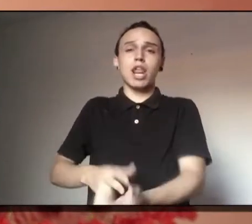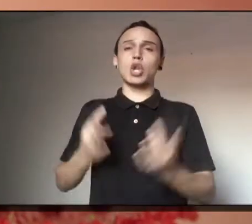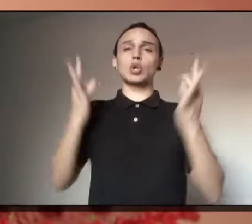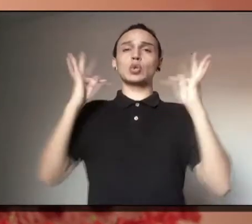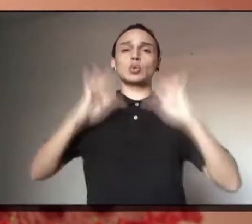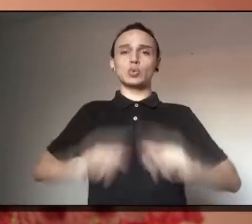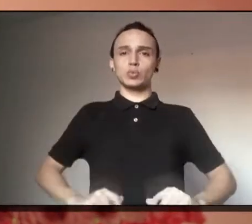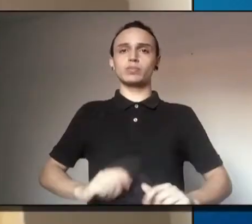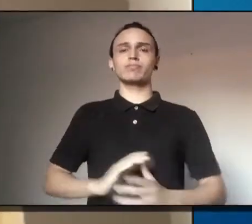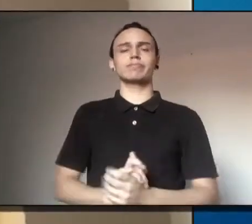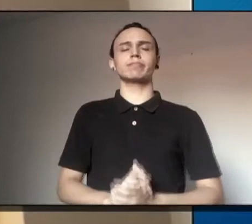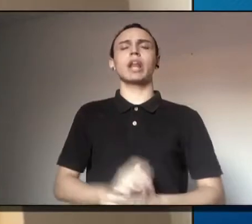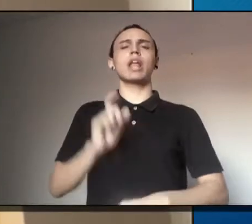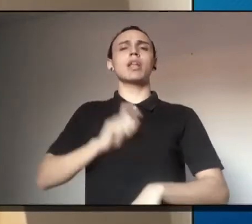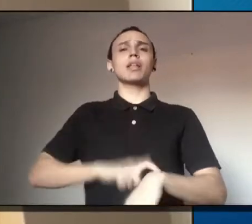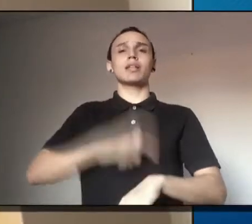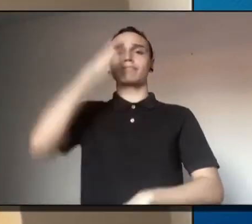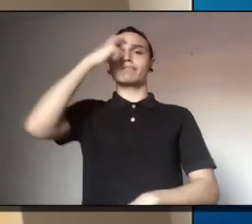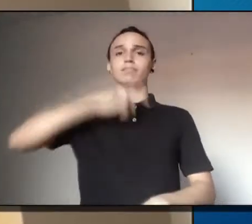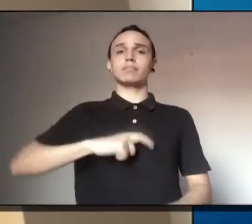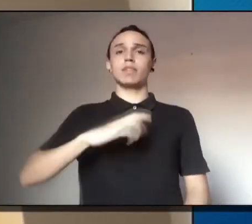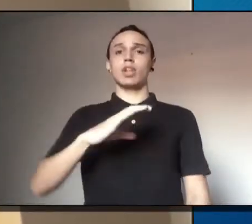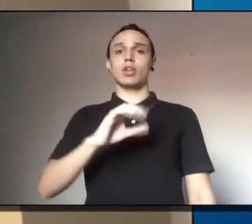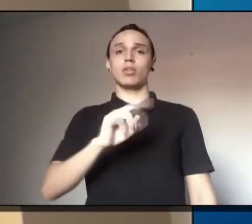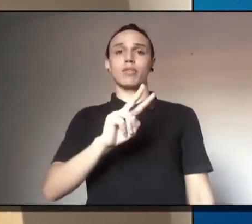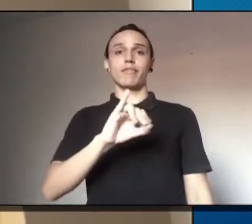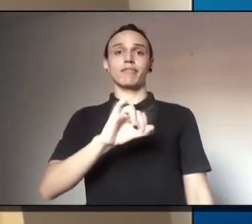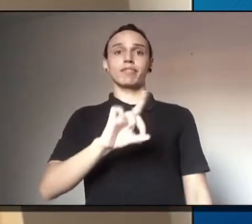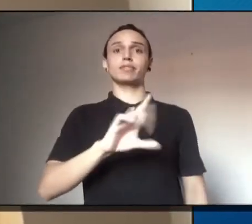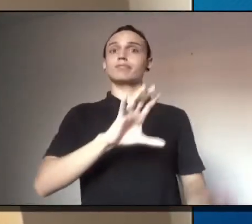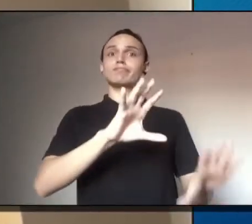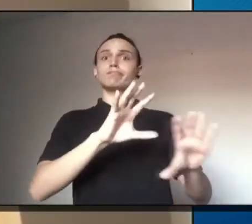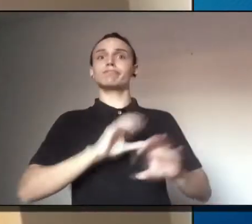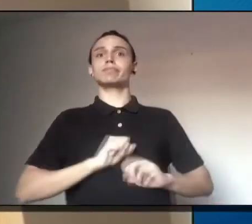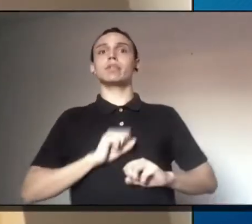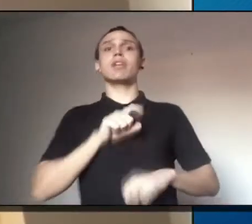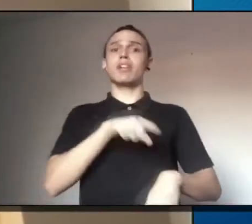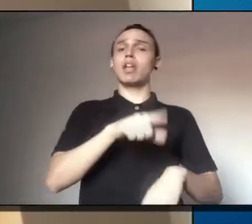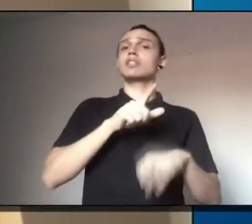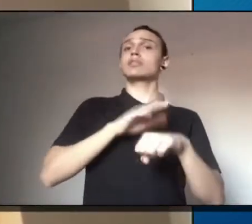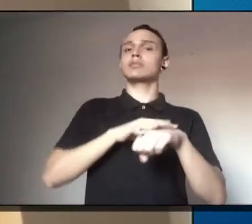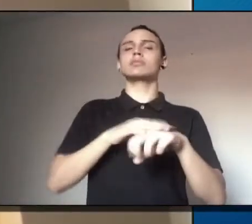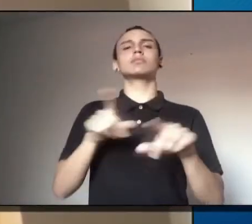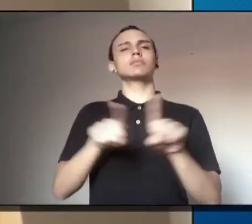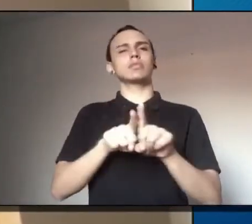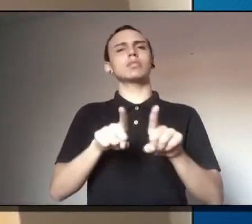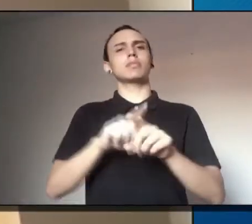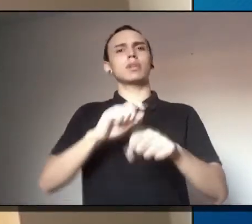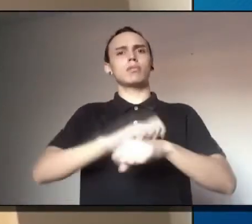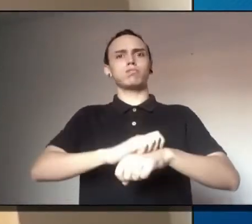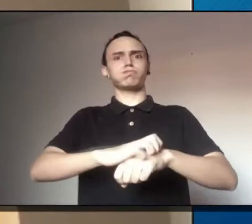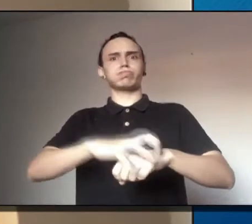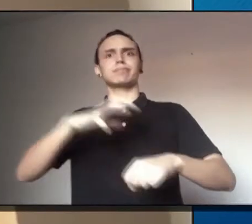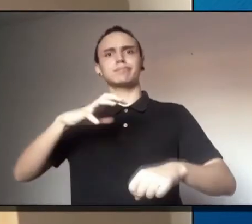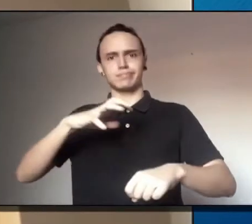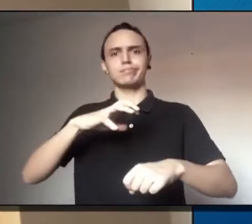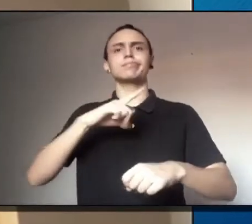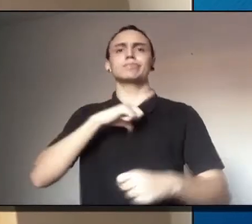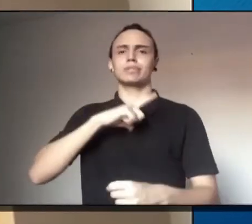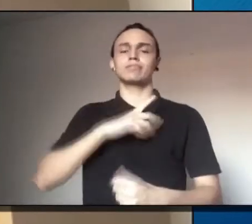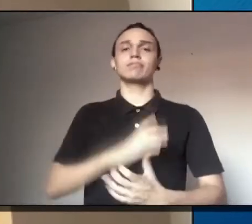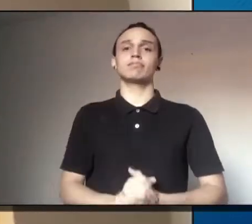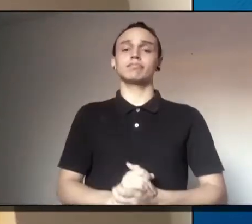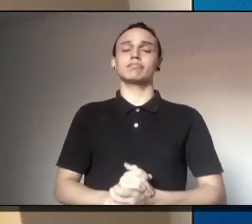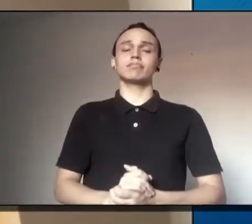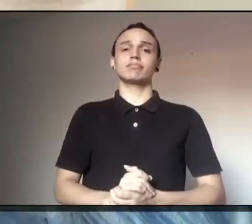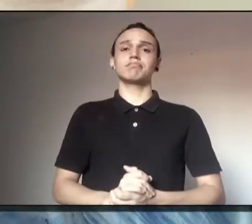que é uma doença que também causa grande inflamação, ele se torna um indivíduo em grande grupo de risco